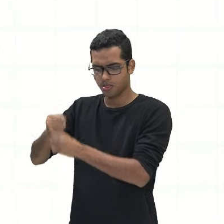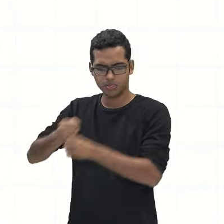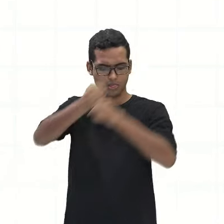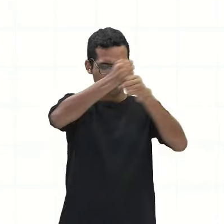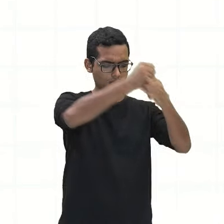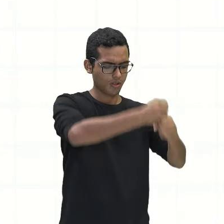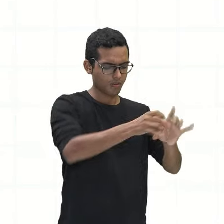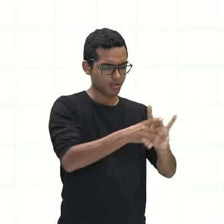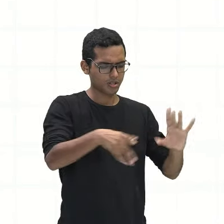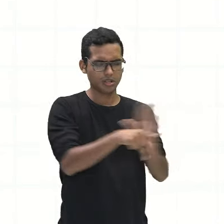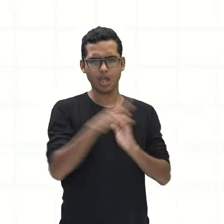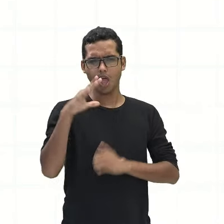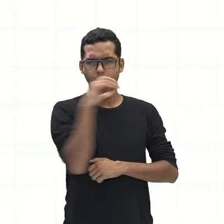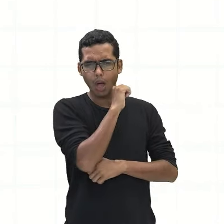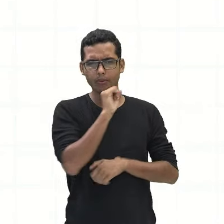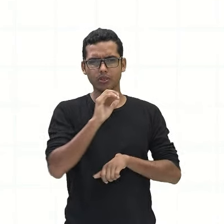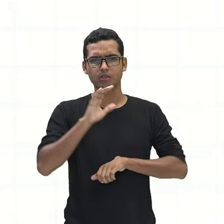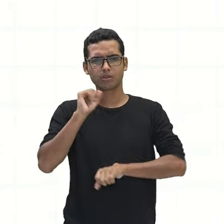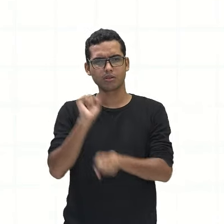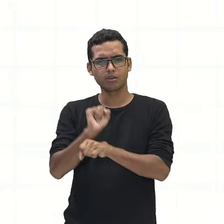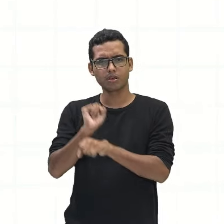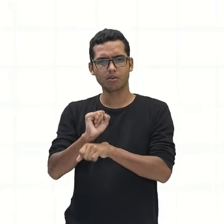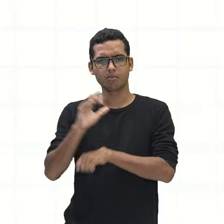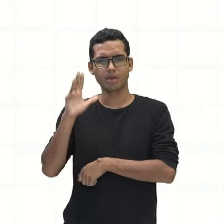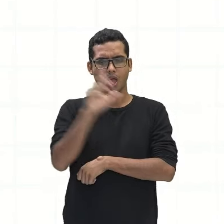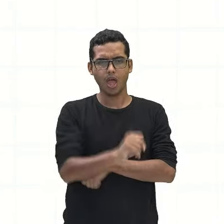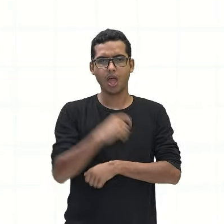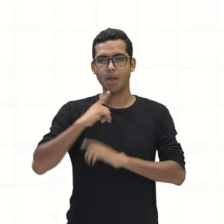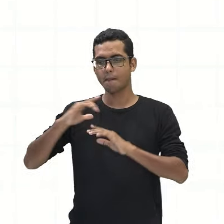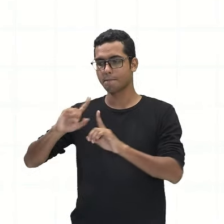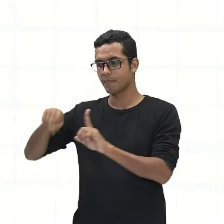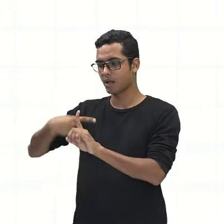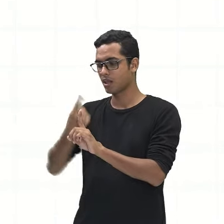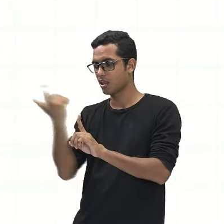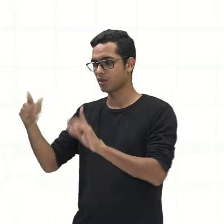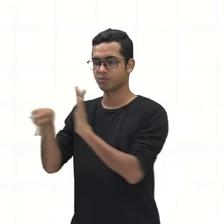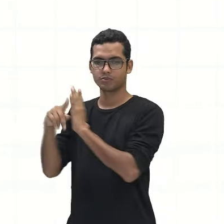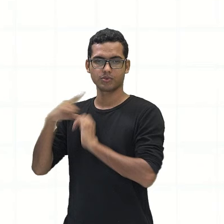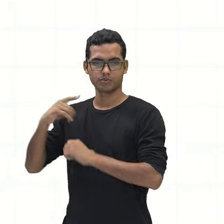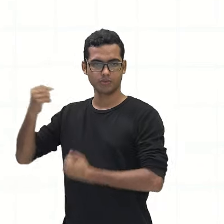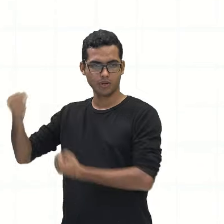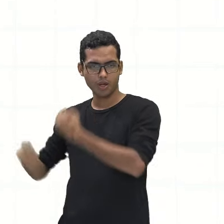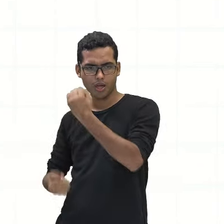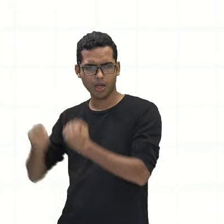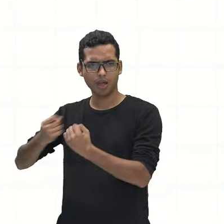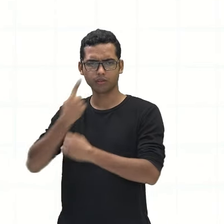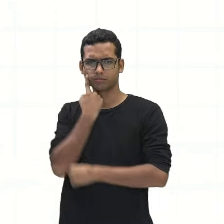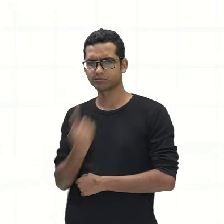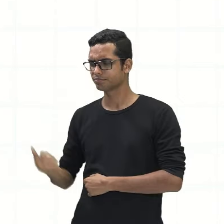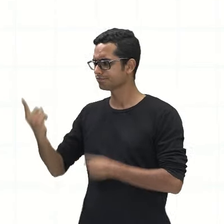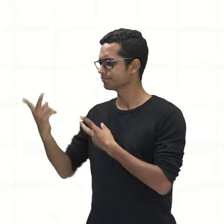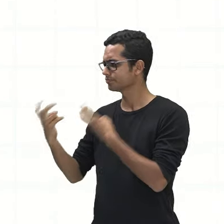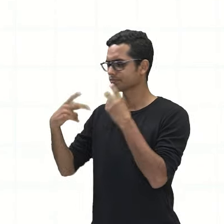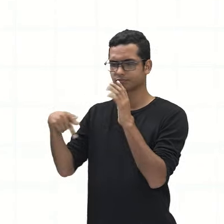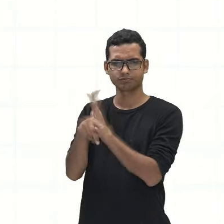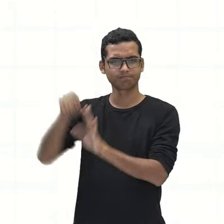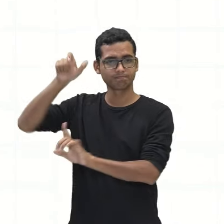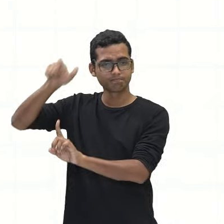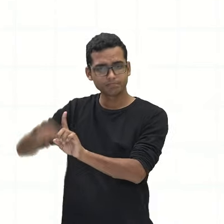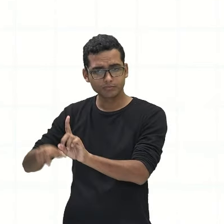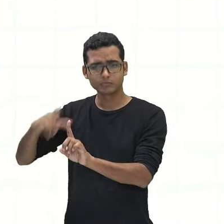carro. Notem que essa linguagem está com um balão de pensamento, né? Ou seja, o personagem está